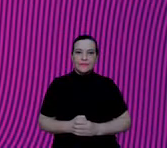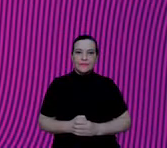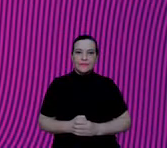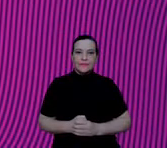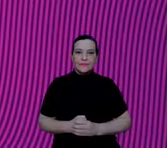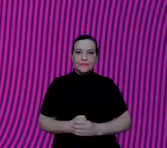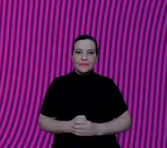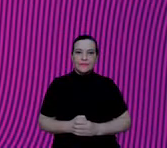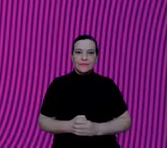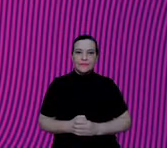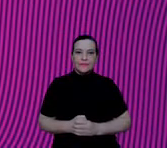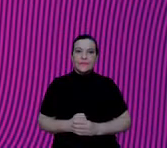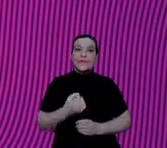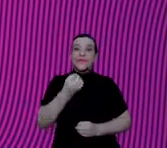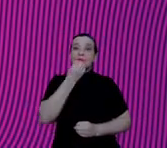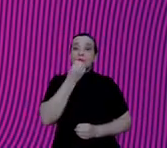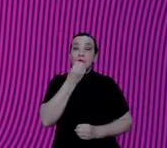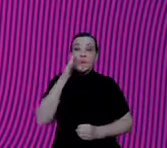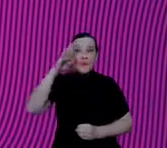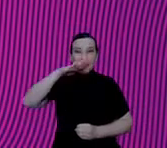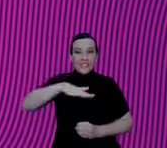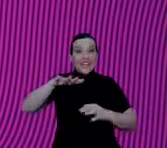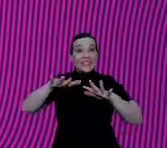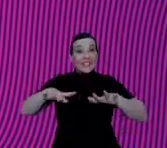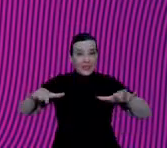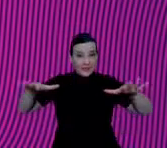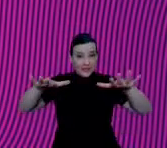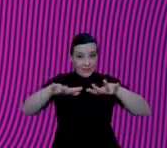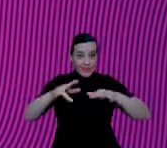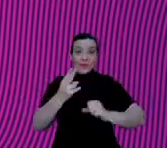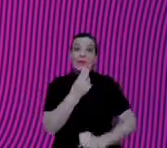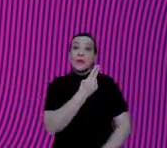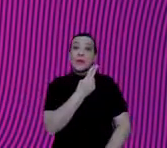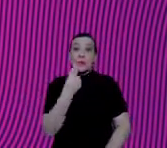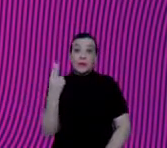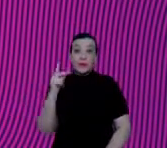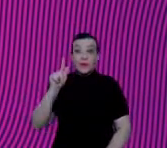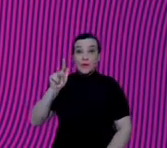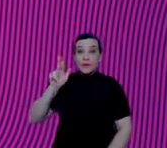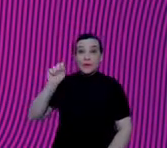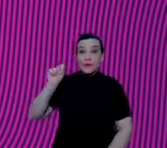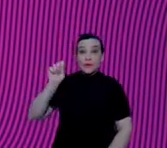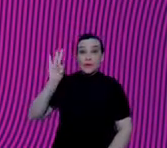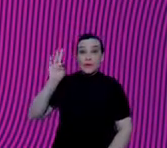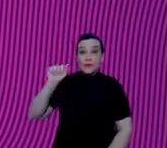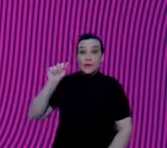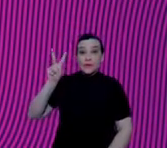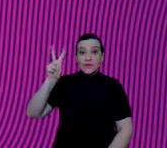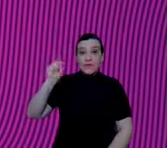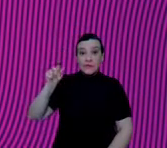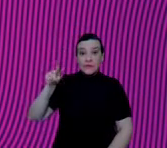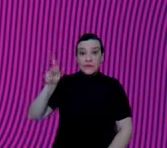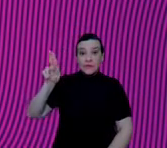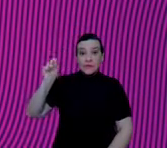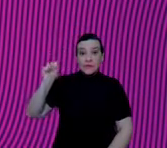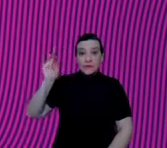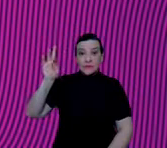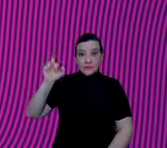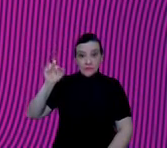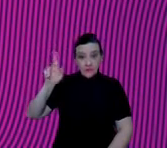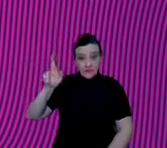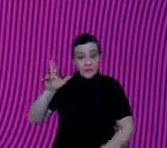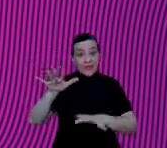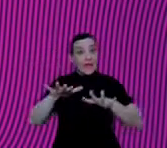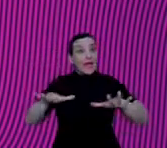Boa tarde a todos. Eu me chamo Gustavo Kuster. Gostaria de desejar as boas-vindas